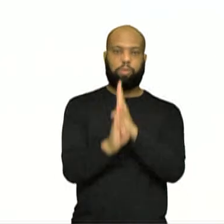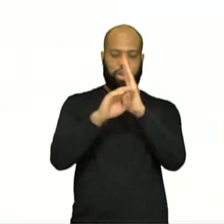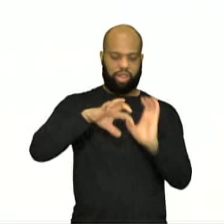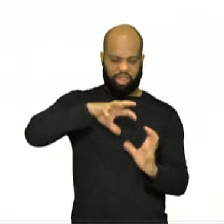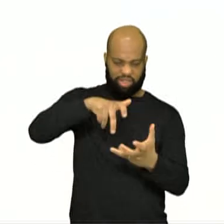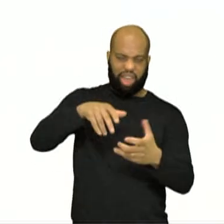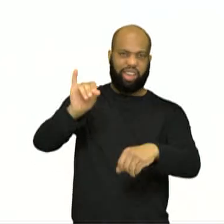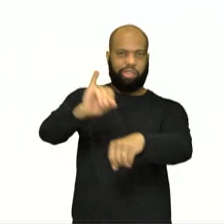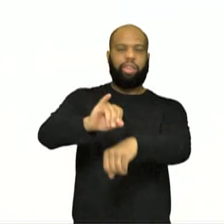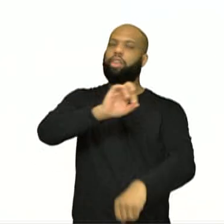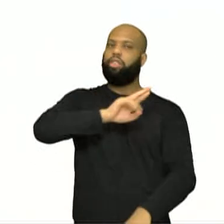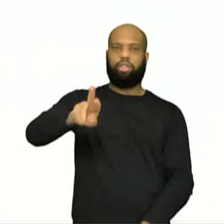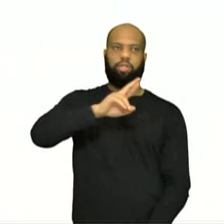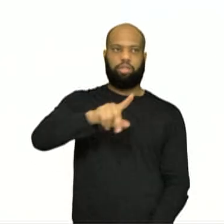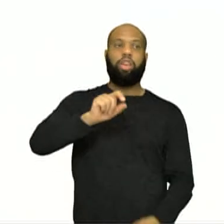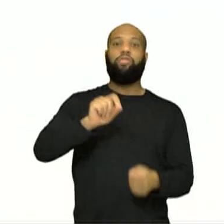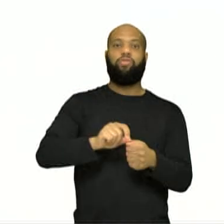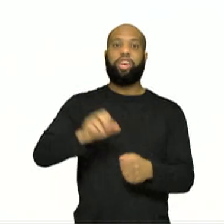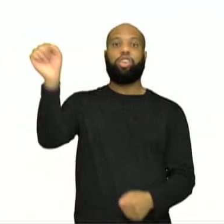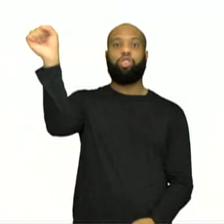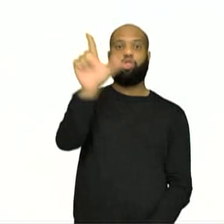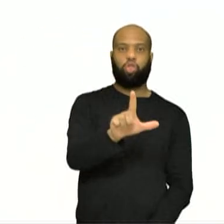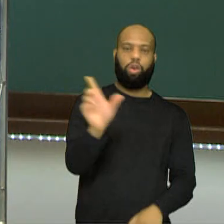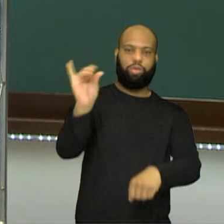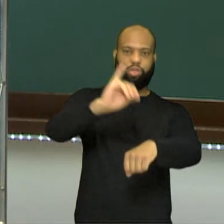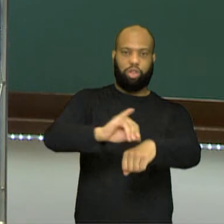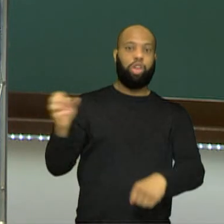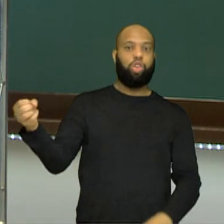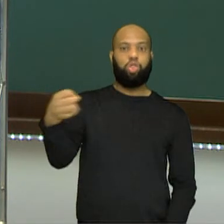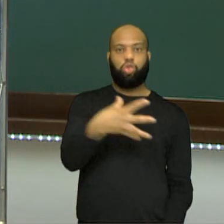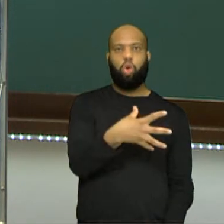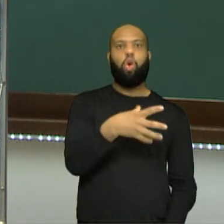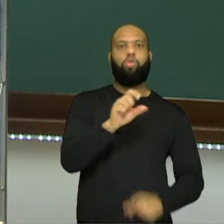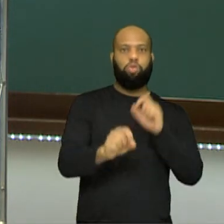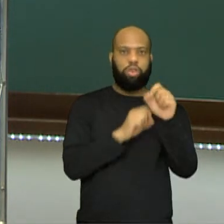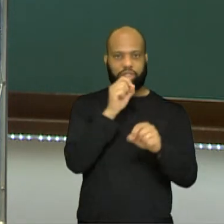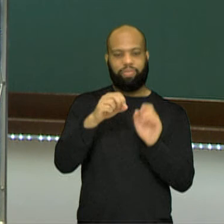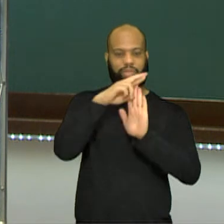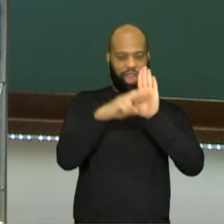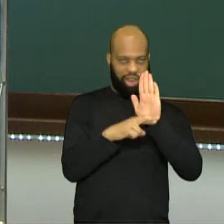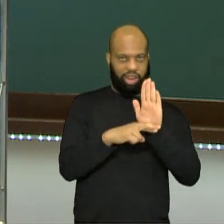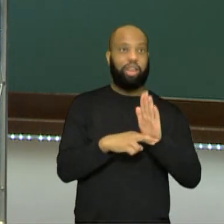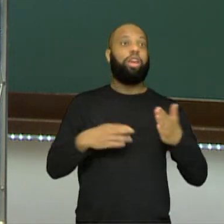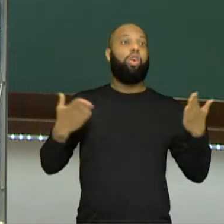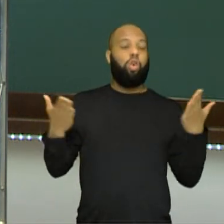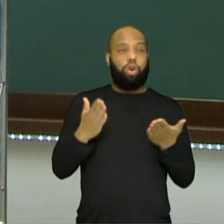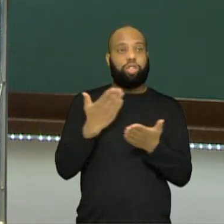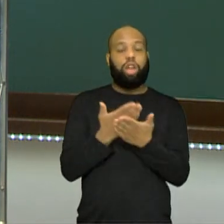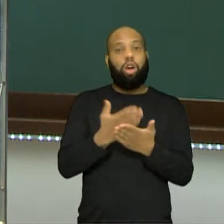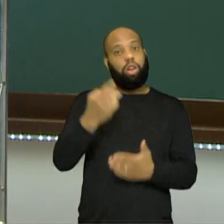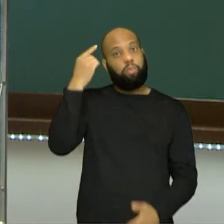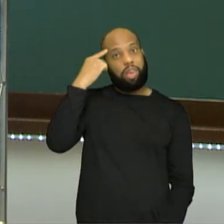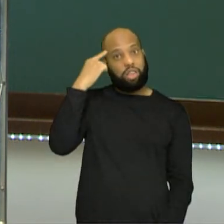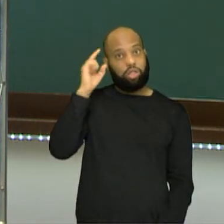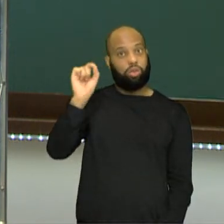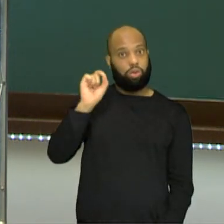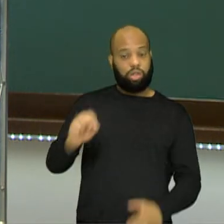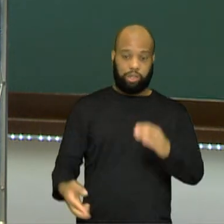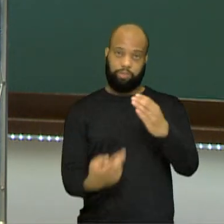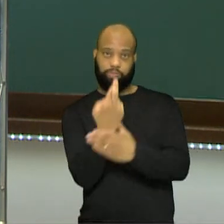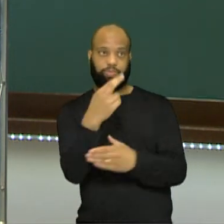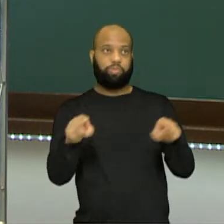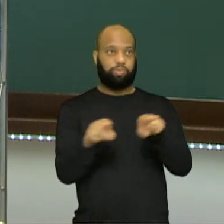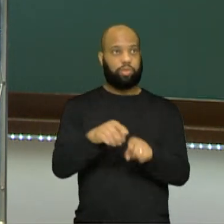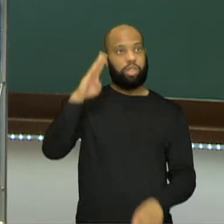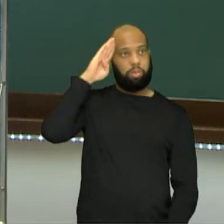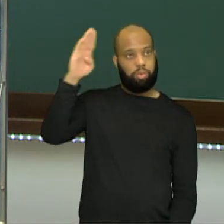do universo, instaurando assim o heliocentrismo, esse novo paradigma. Então, na aula de hoje, nós vimos o pensamento do Renascimento,